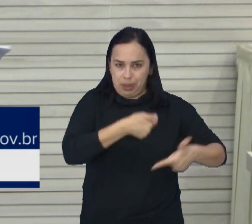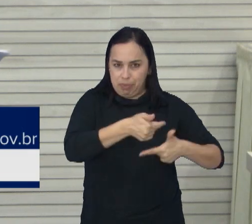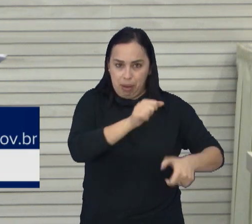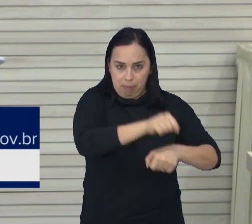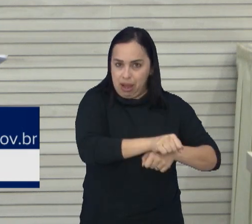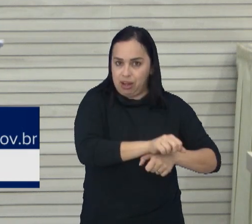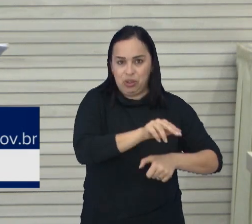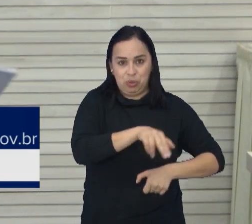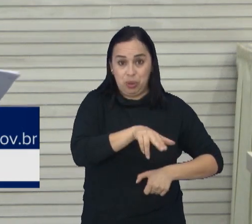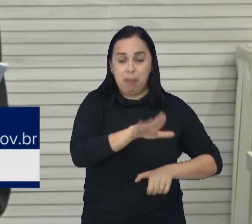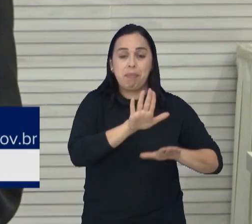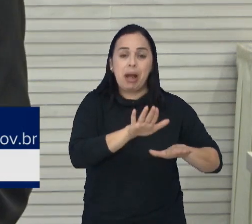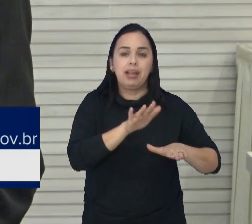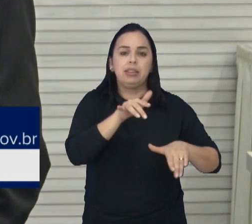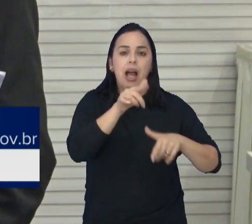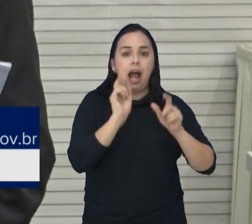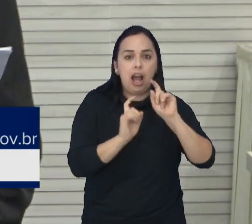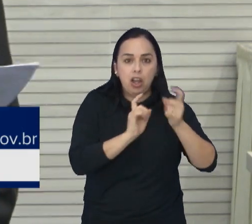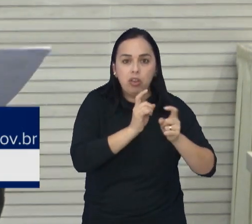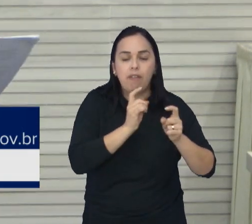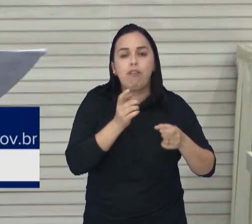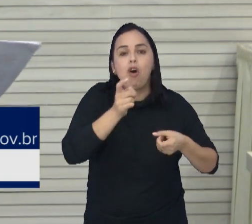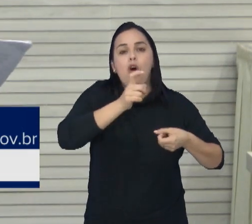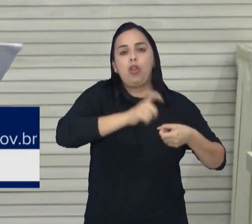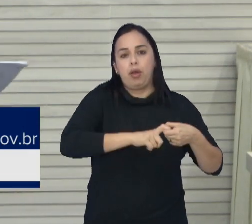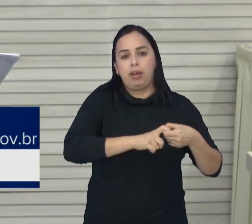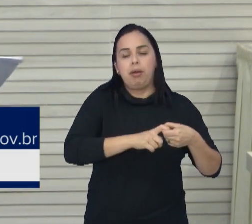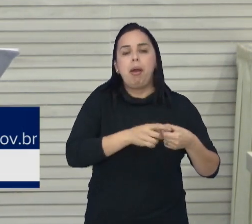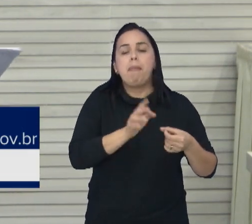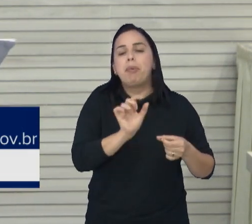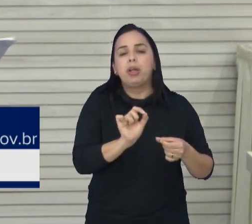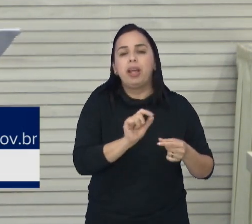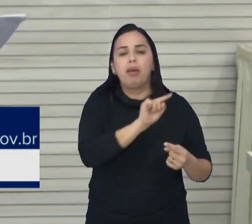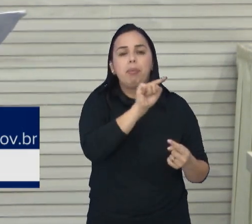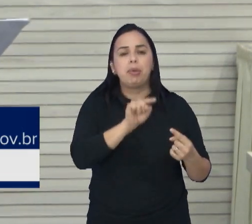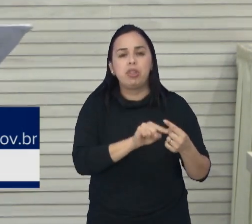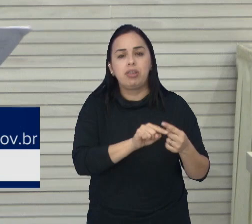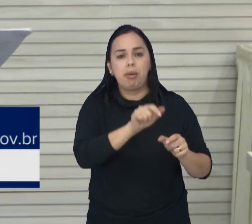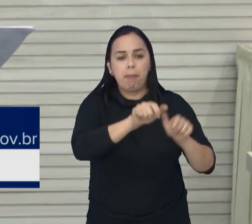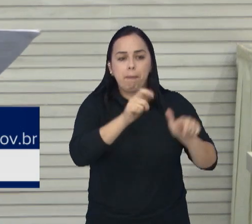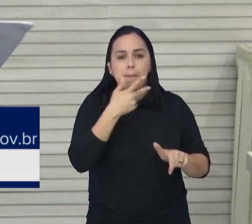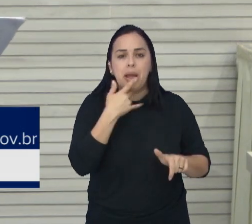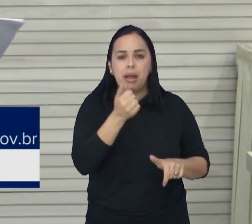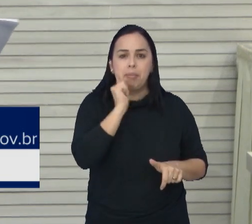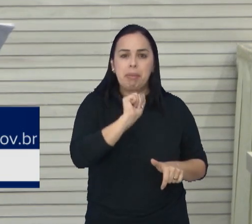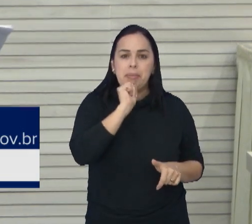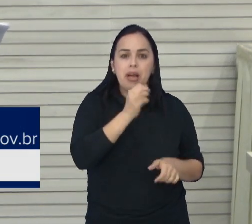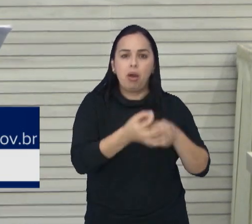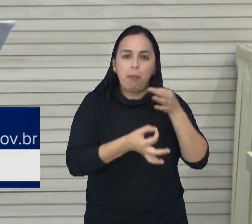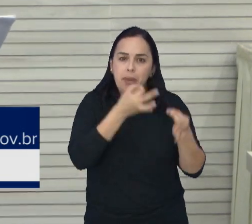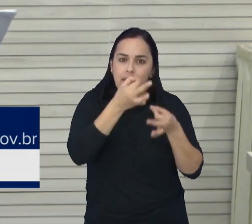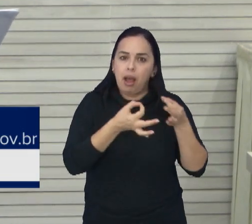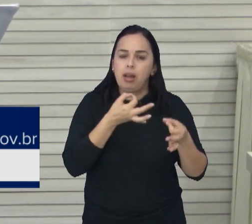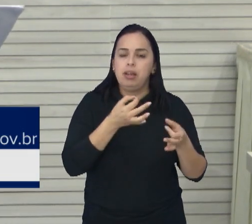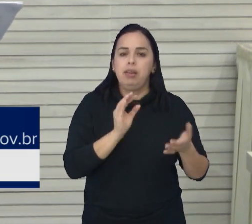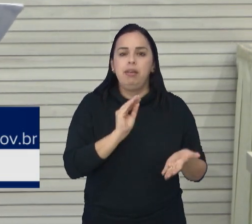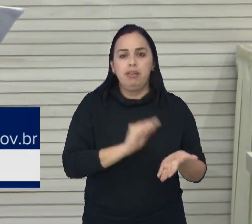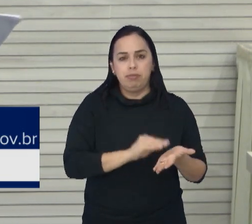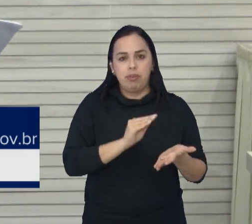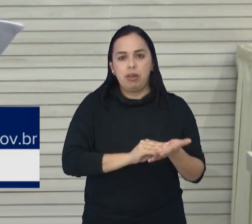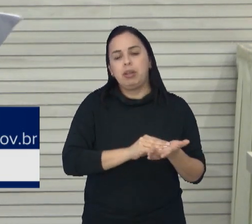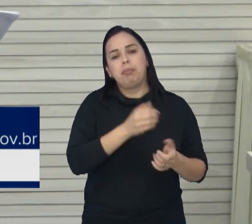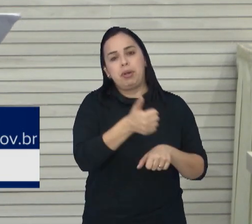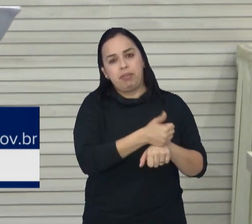para ouvir demandas de pais, né? O que está faltando na rede pública. Aqui, um pouquinho, né? Falta de profissionais